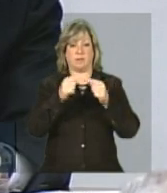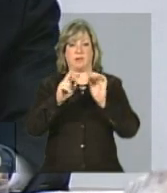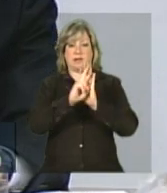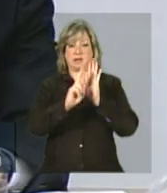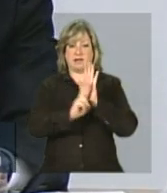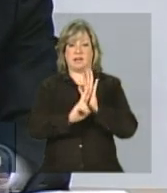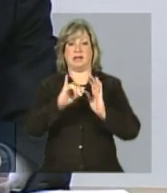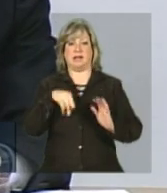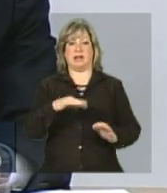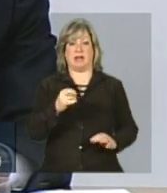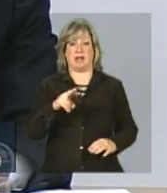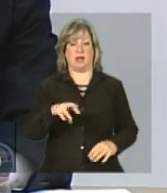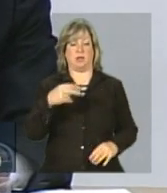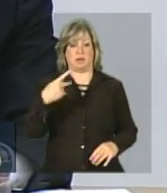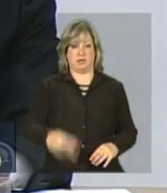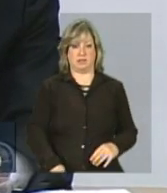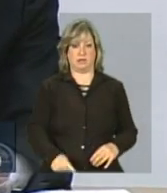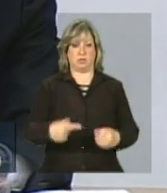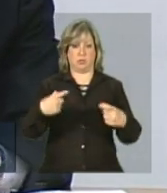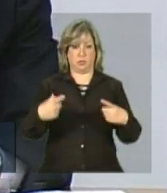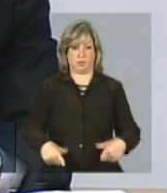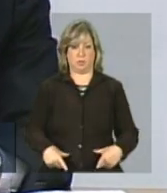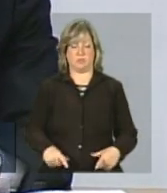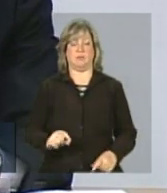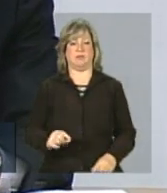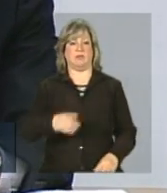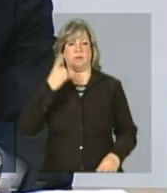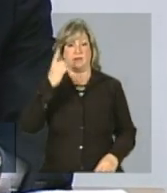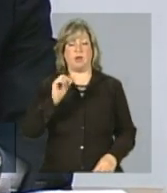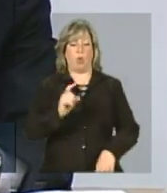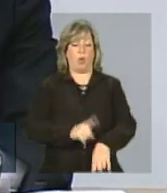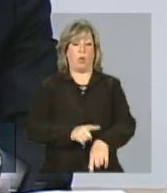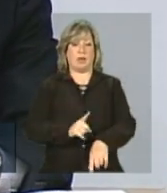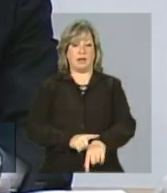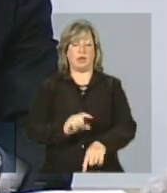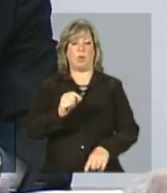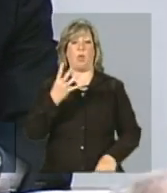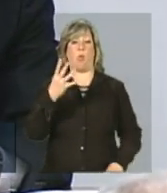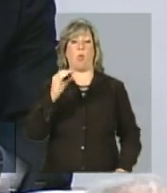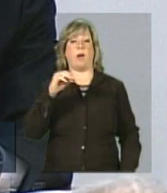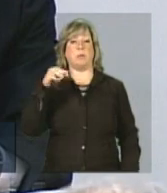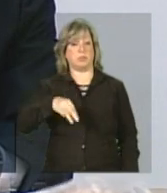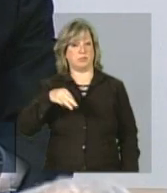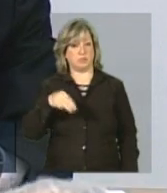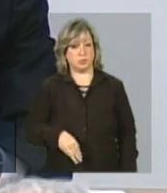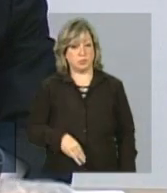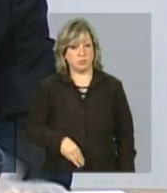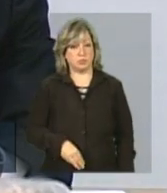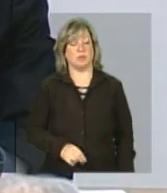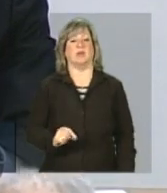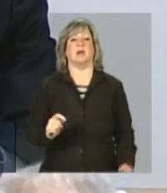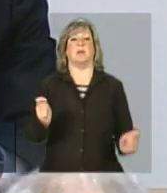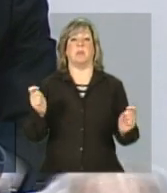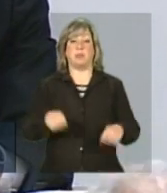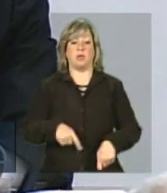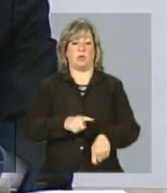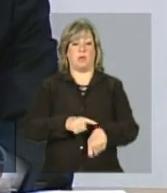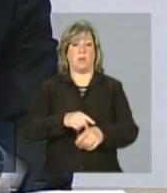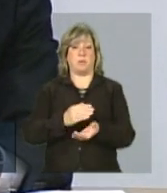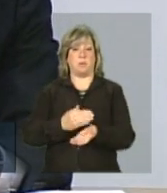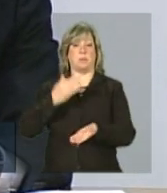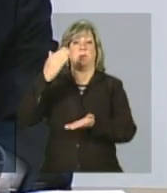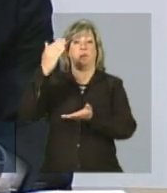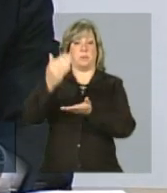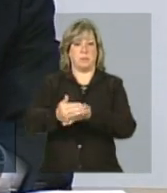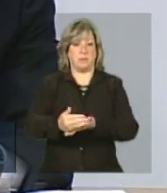casa. O tempo reservado para o convidado é de 40 minutos, podendo o prazo ser prorrogado por